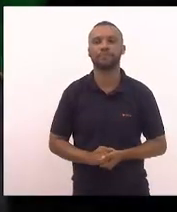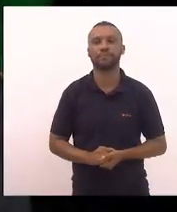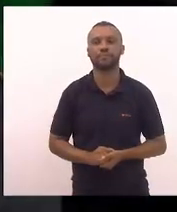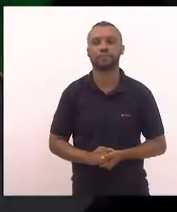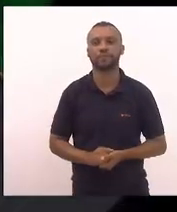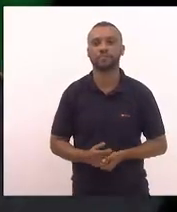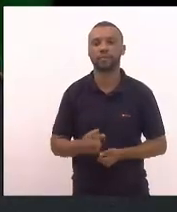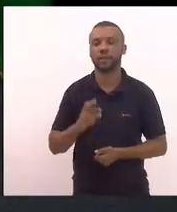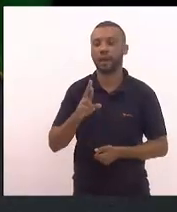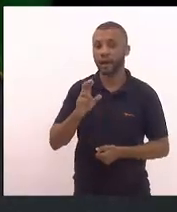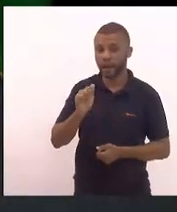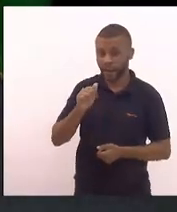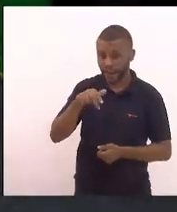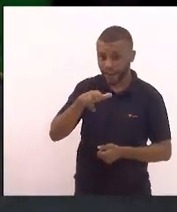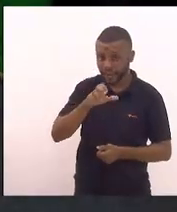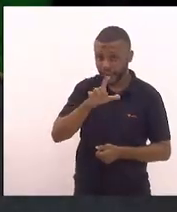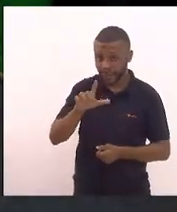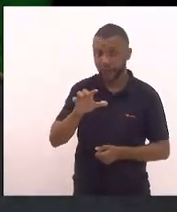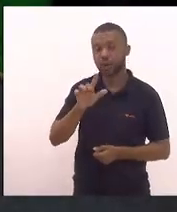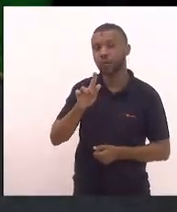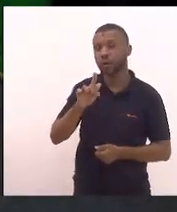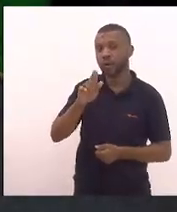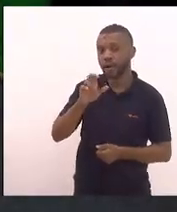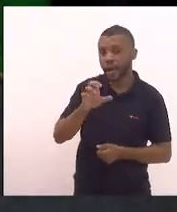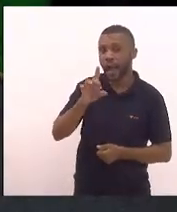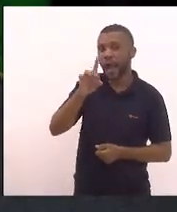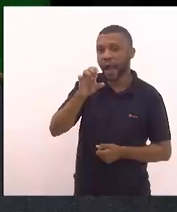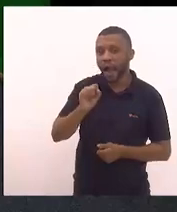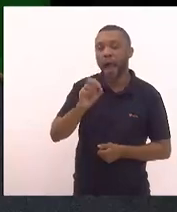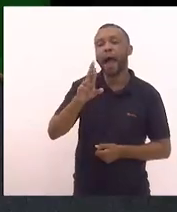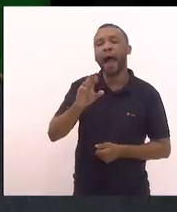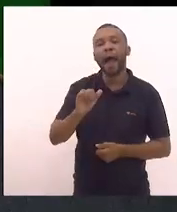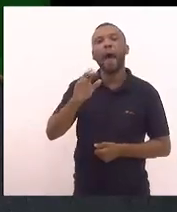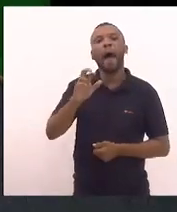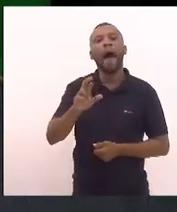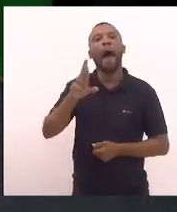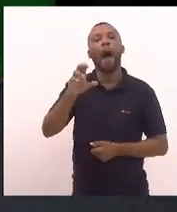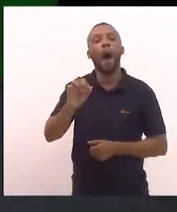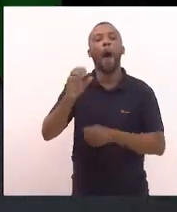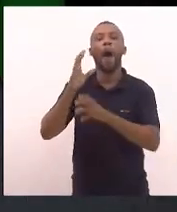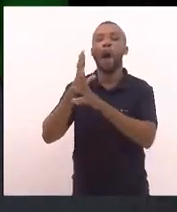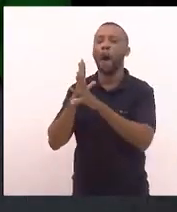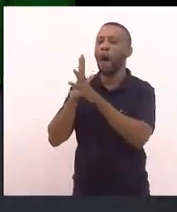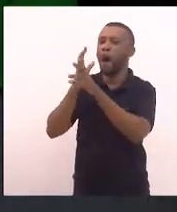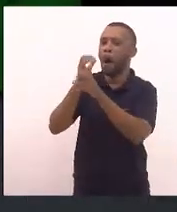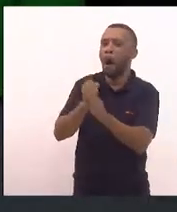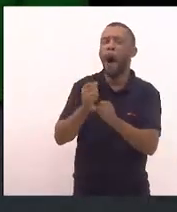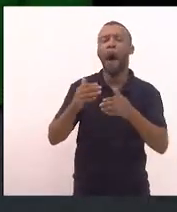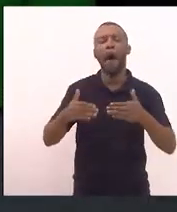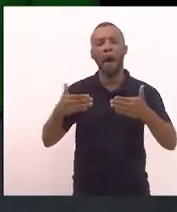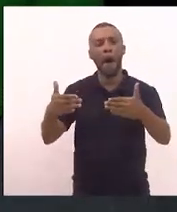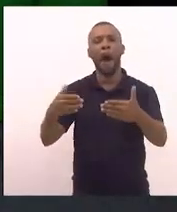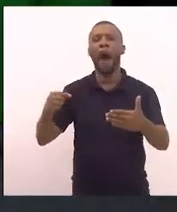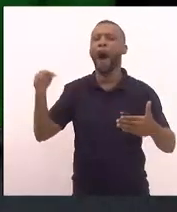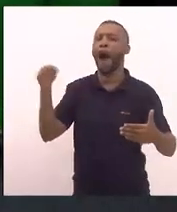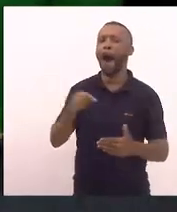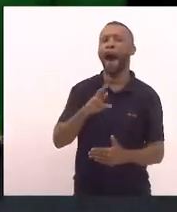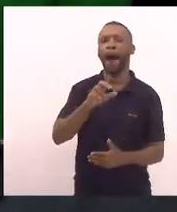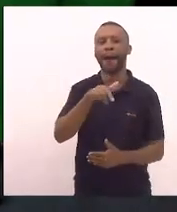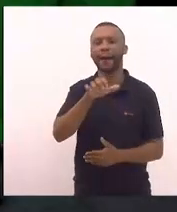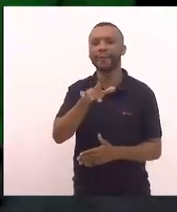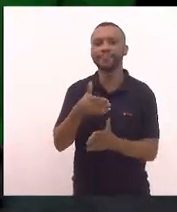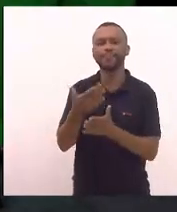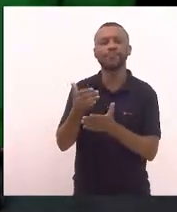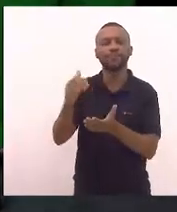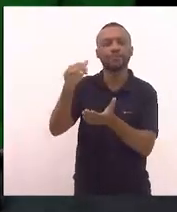Senhora Raquel Guedes Ribeiro. A trajetória ministerial de Raquel Guedes Ribeiro se iniciou como